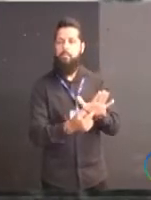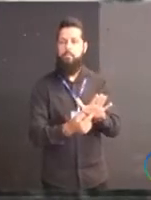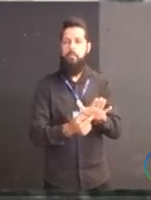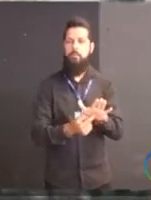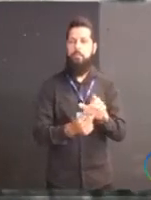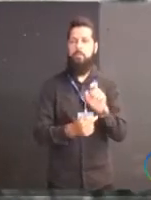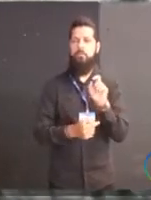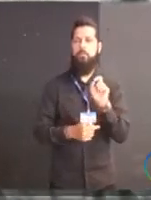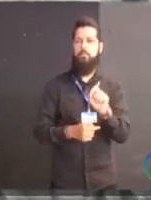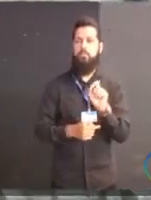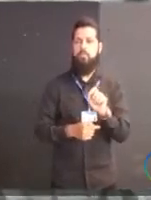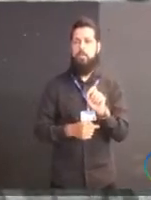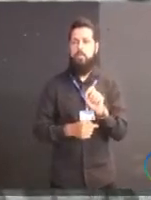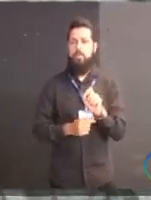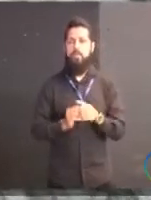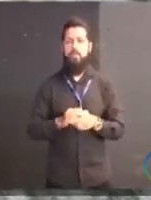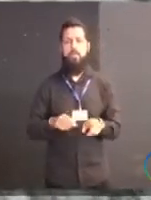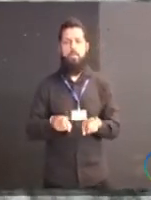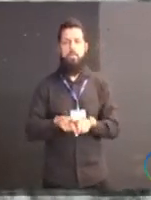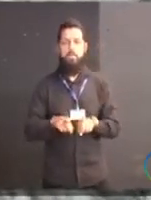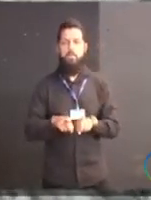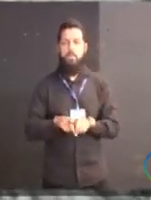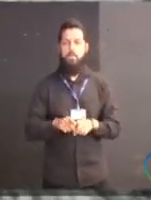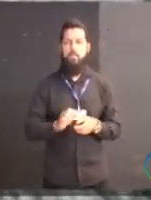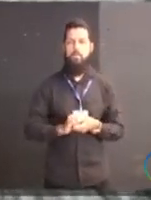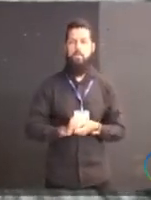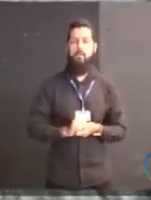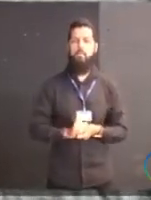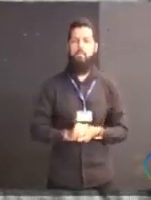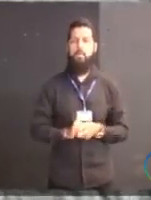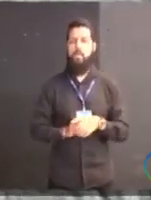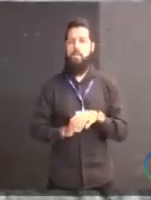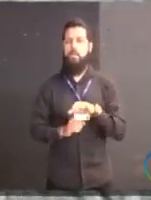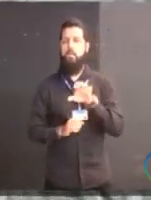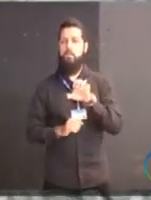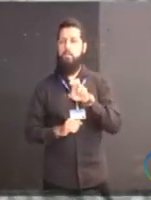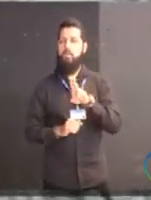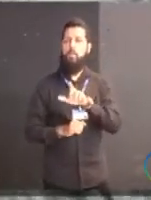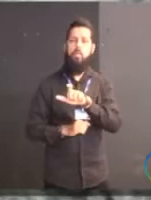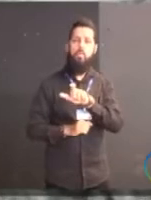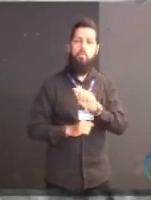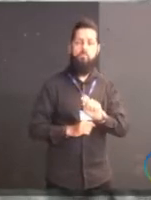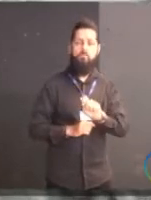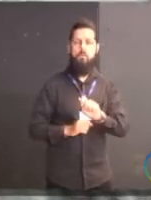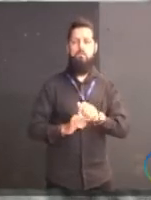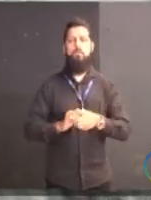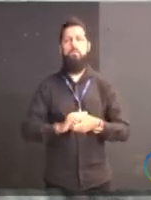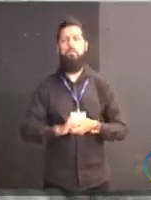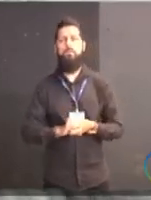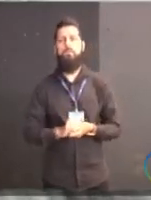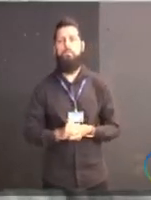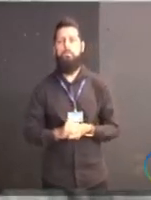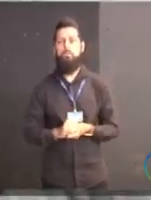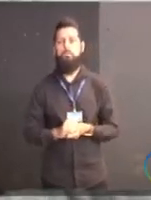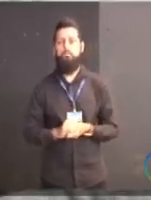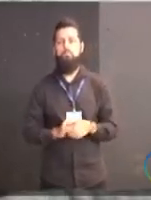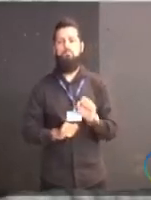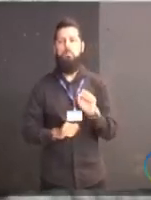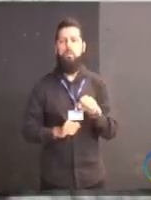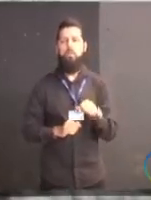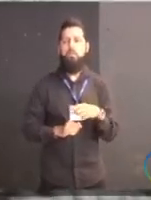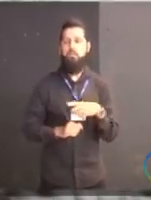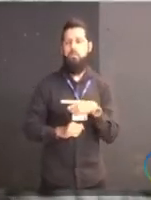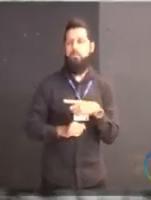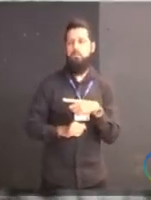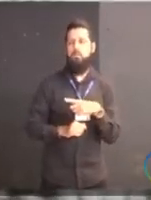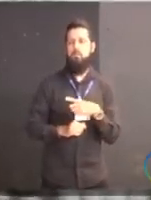e dos Estados Unidos da América do Norte, incluindo também o Canadá, eu sentiria uma felicidade enorme se eu